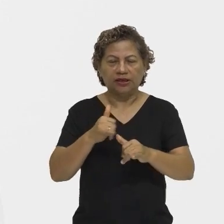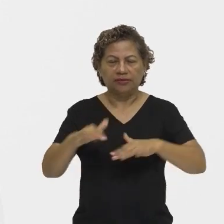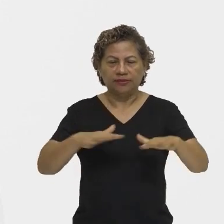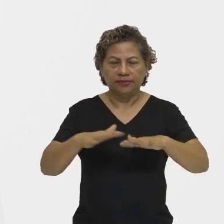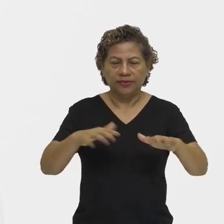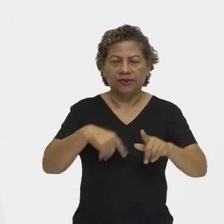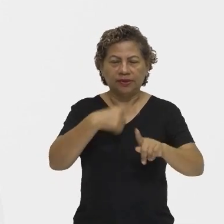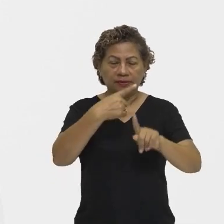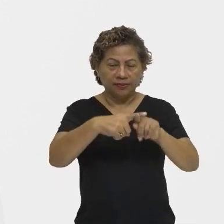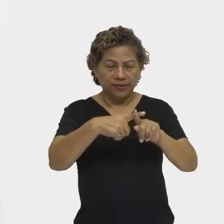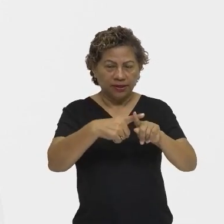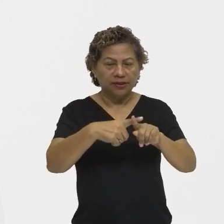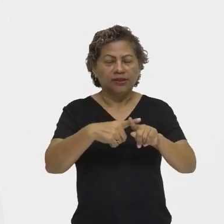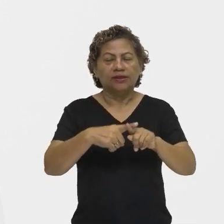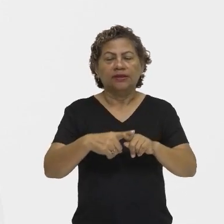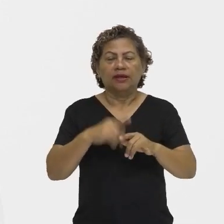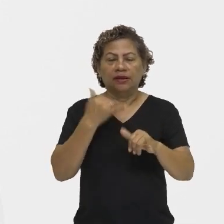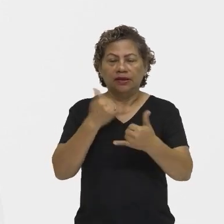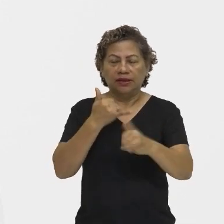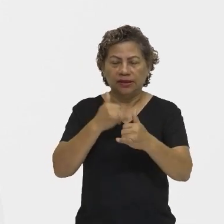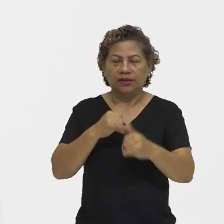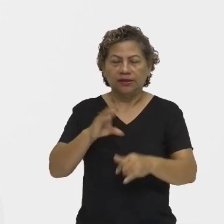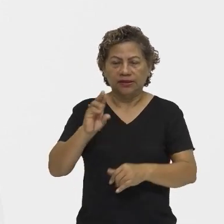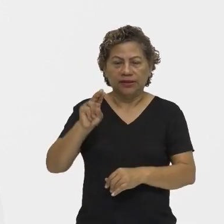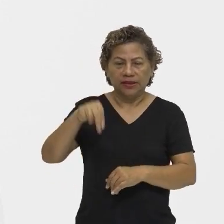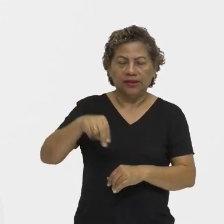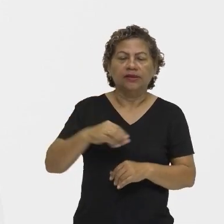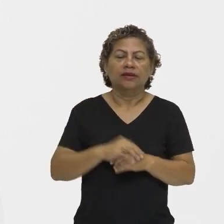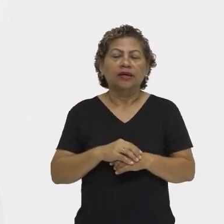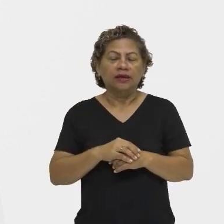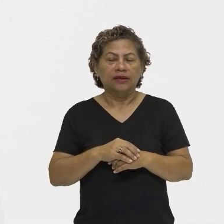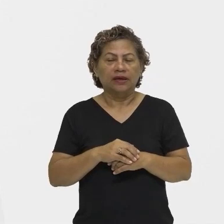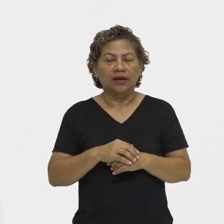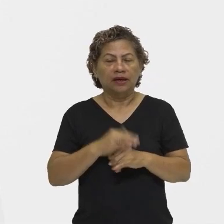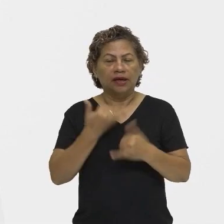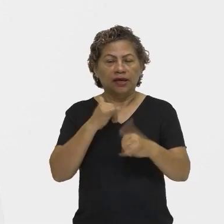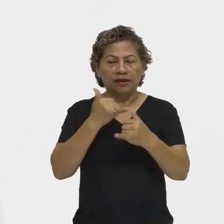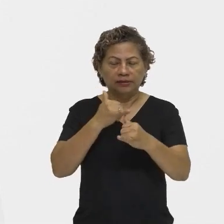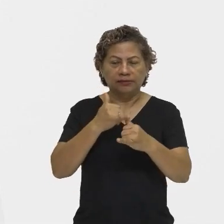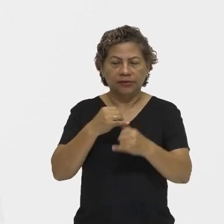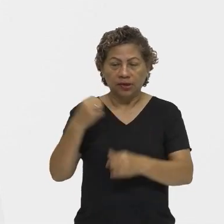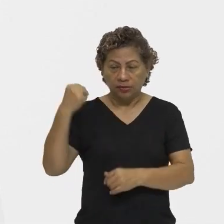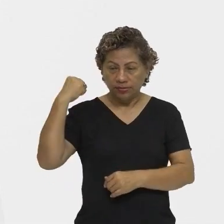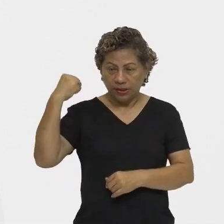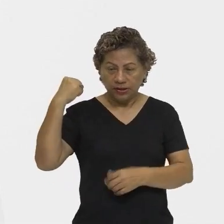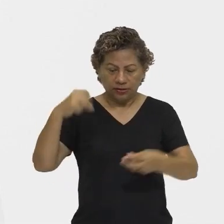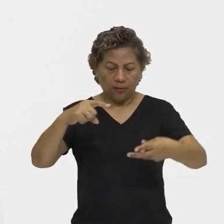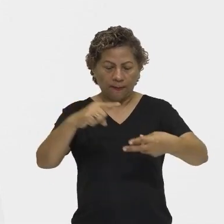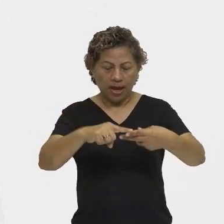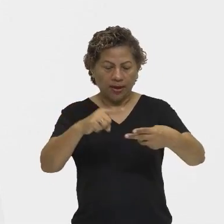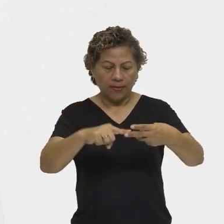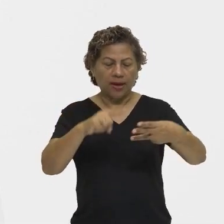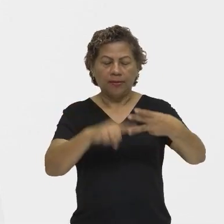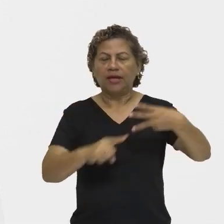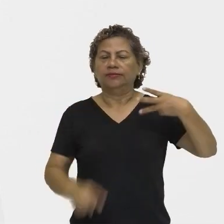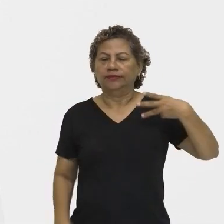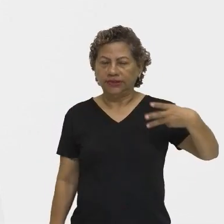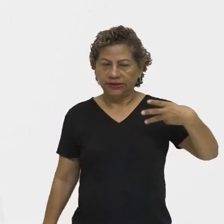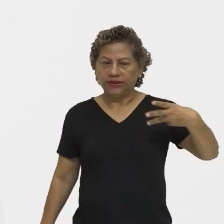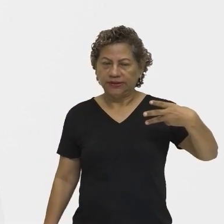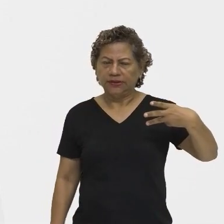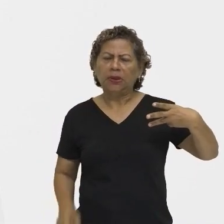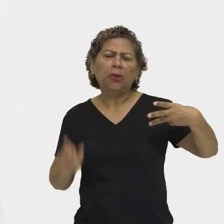e da energia potencial, vamos conhecer então o que é energia cinética, primeiramente.